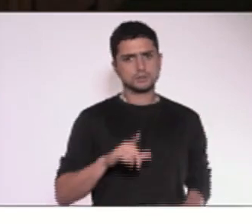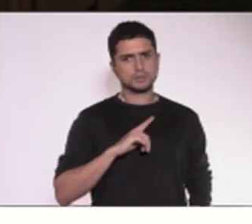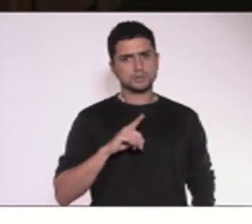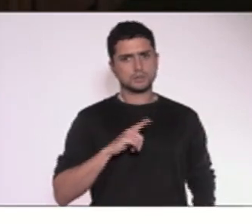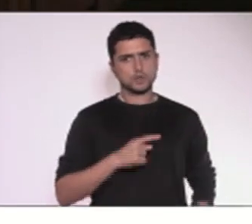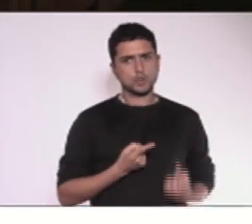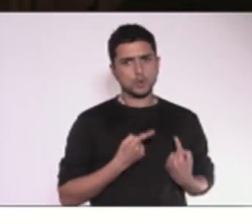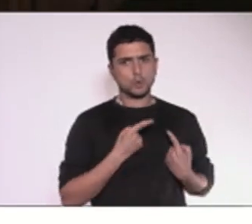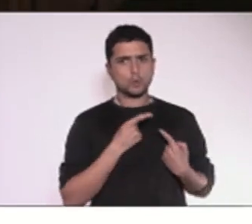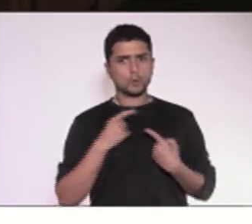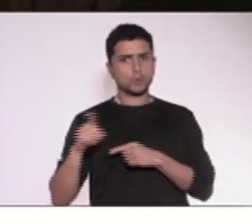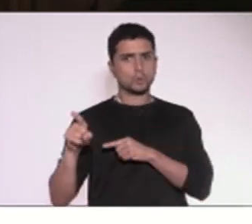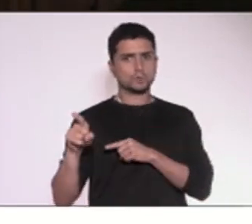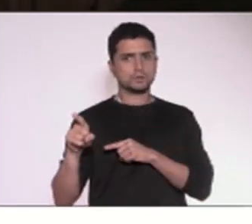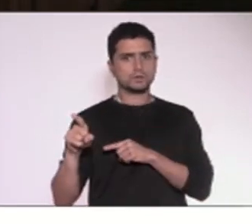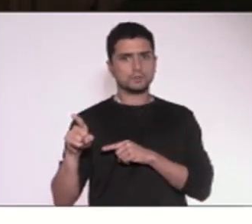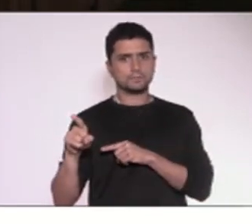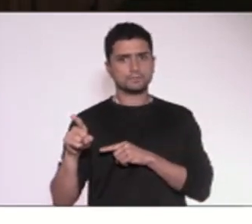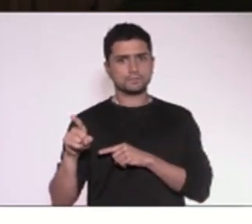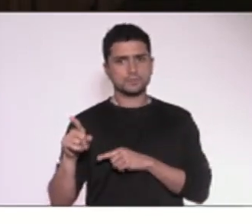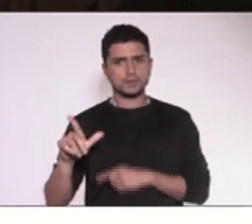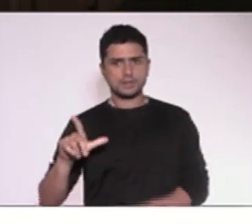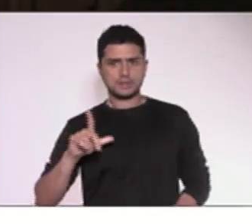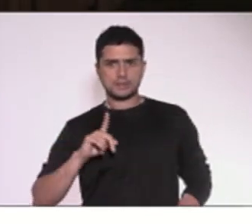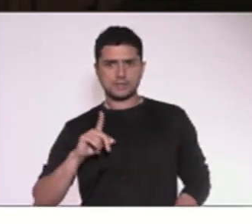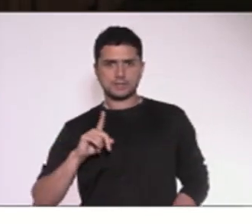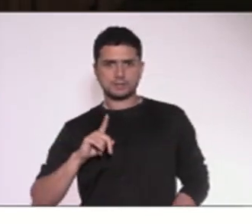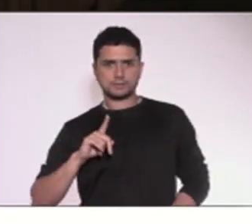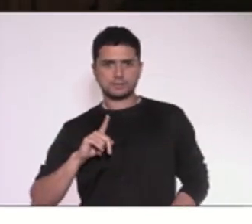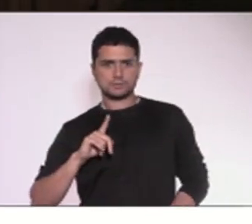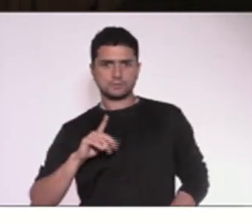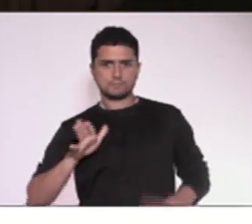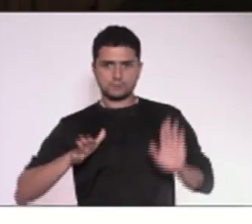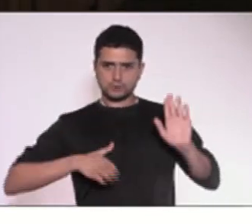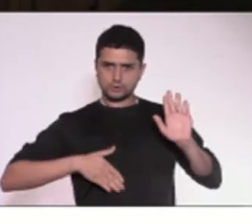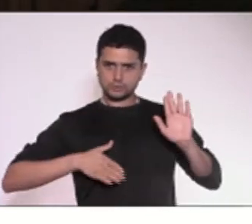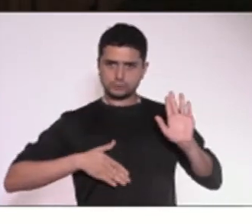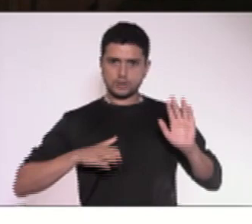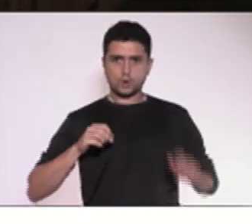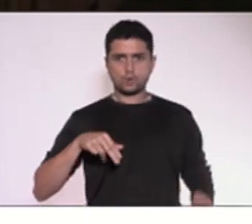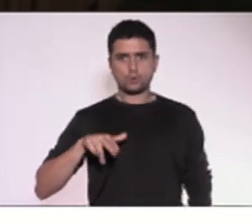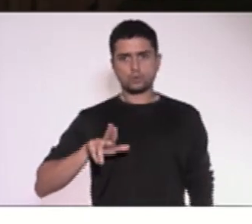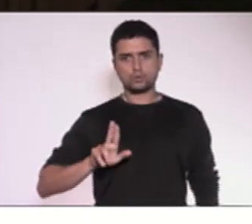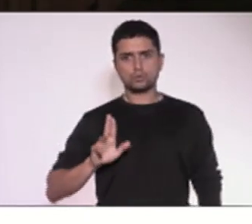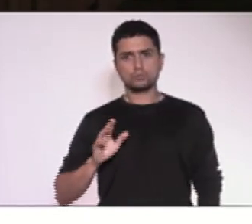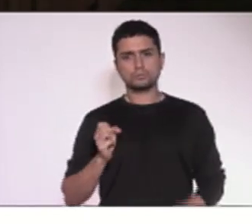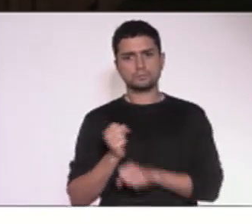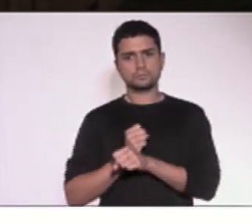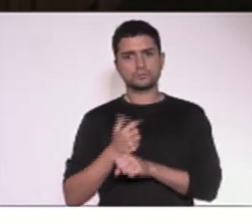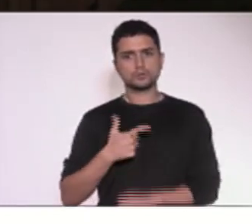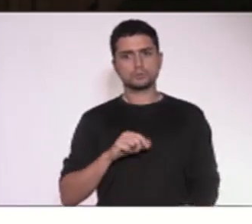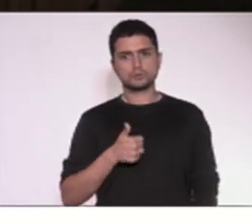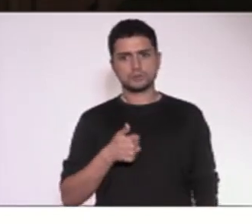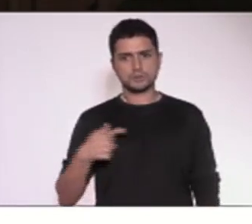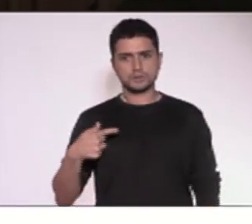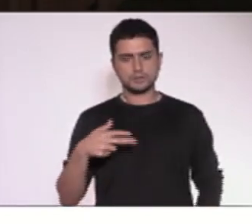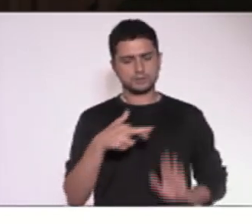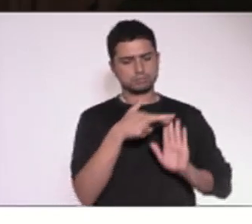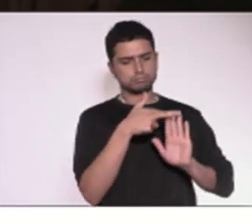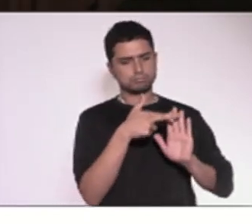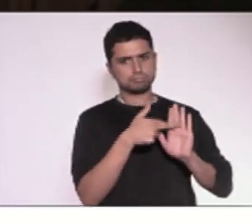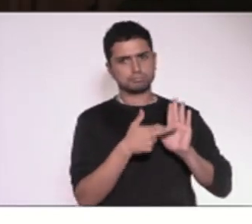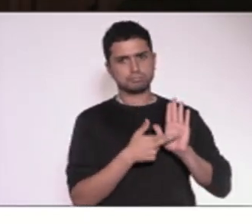terrorismo. Recentemente, a ONU, em 2017, editou uma resolução por